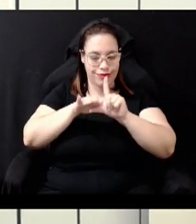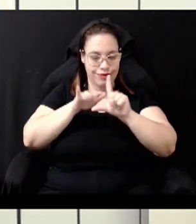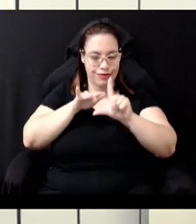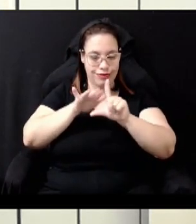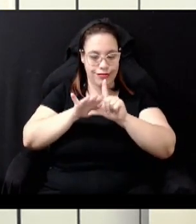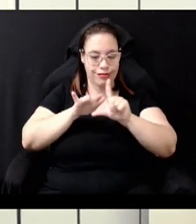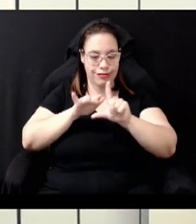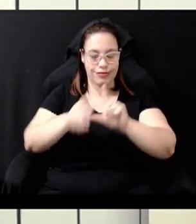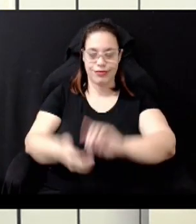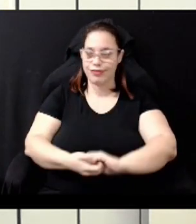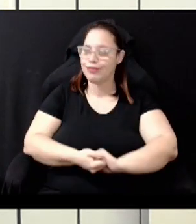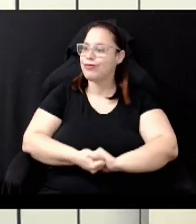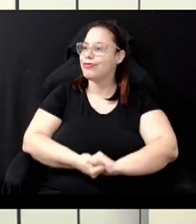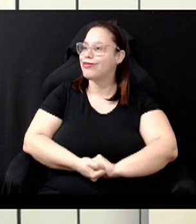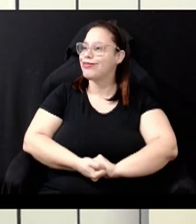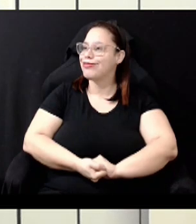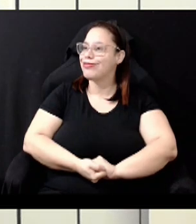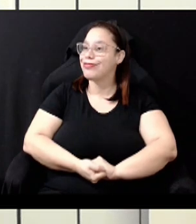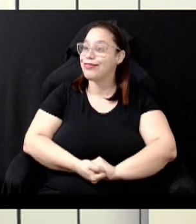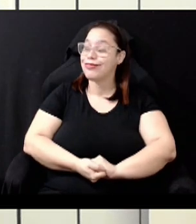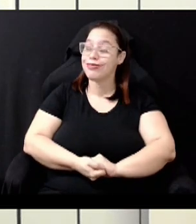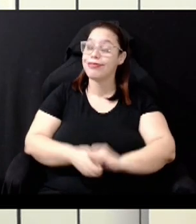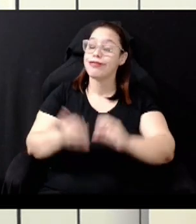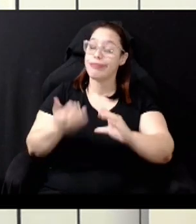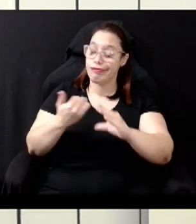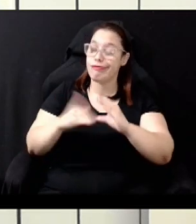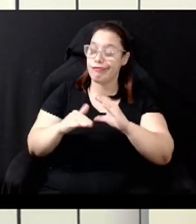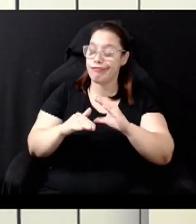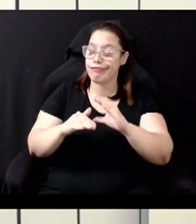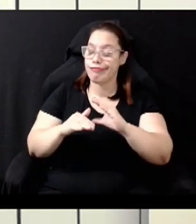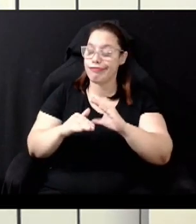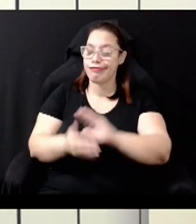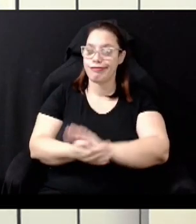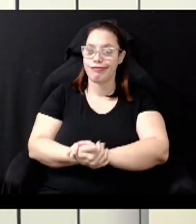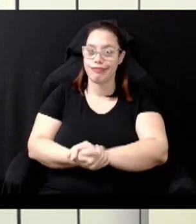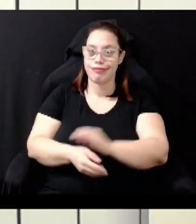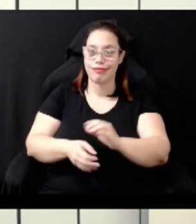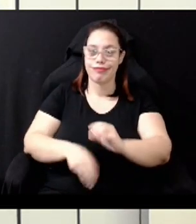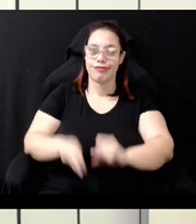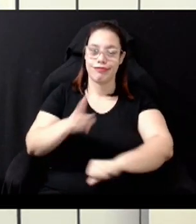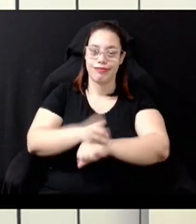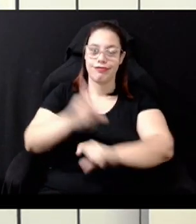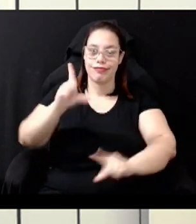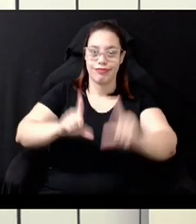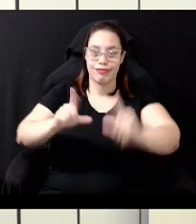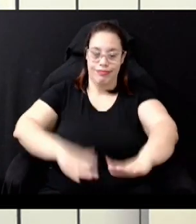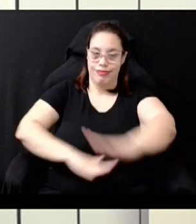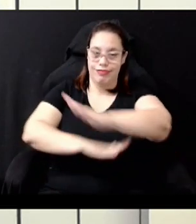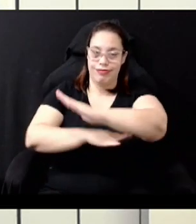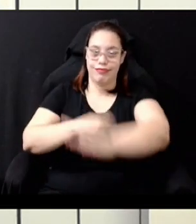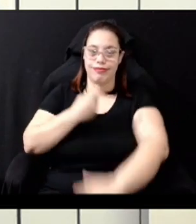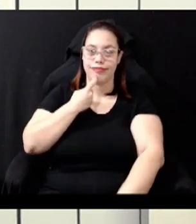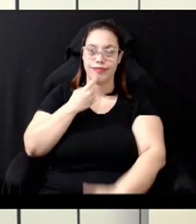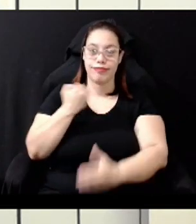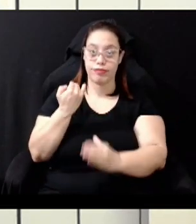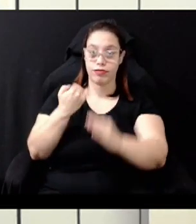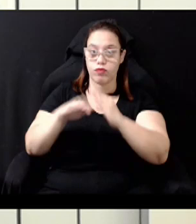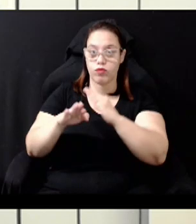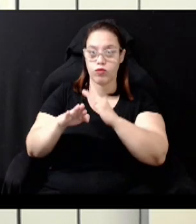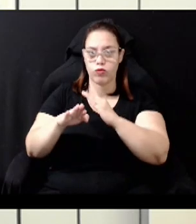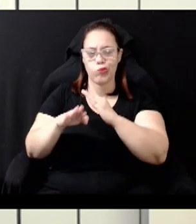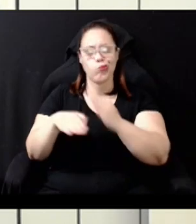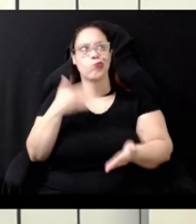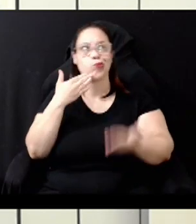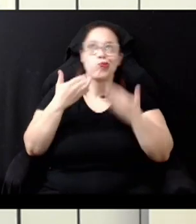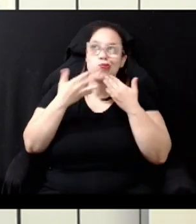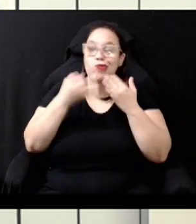este QR Code. Porque aí já vai aparecer uma mensagem na sua tela. O WhatsApp da TV Câmara Campinas. Você aperta e pode enviar o seu